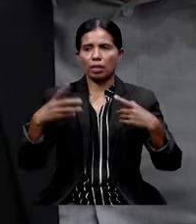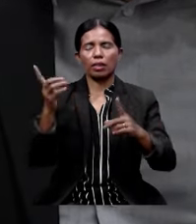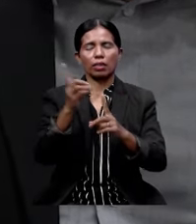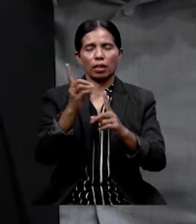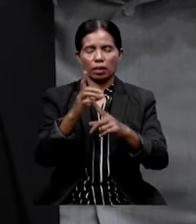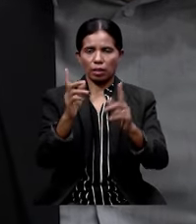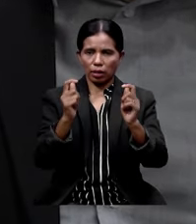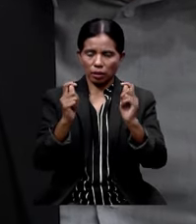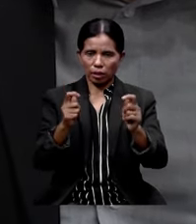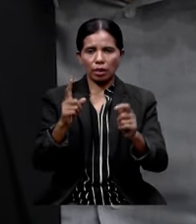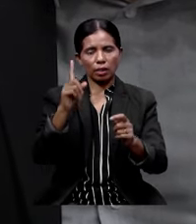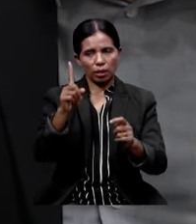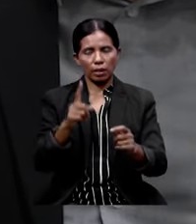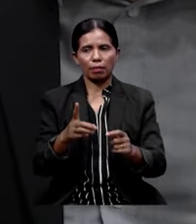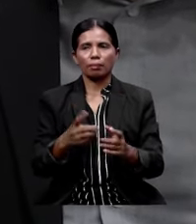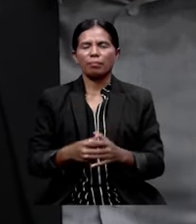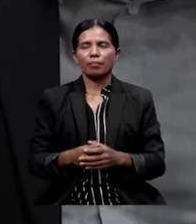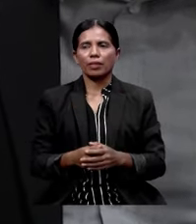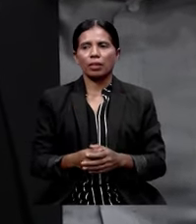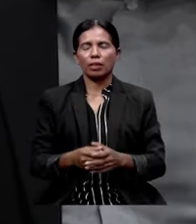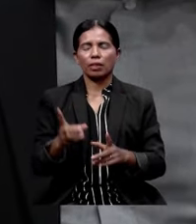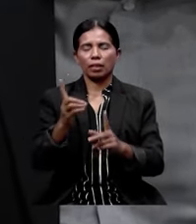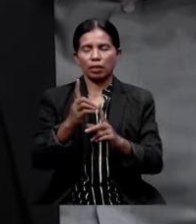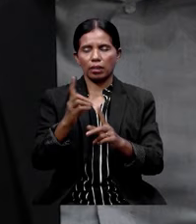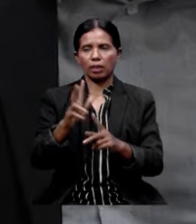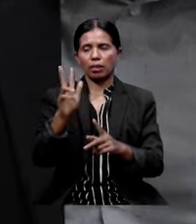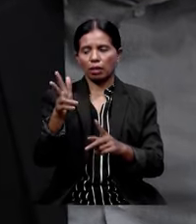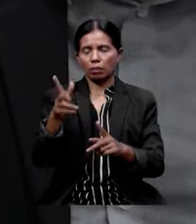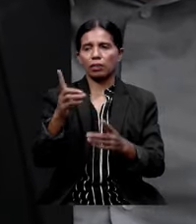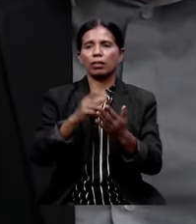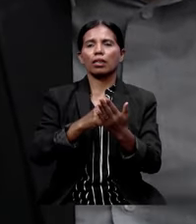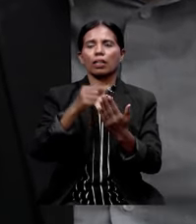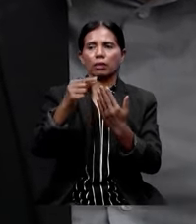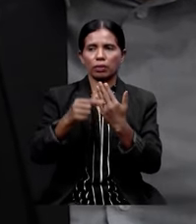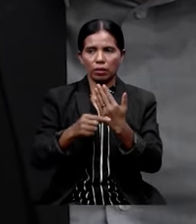tentativa ida. Cata, dia 30 de agosto